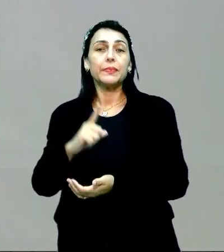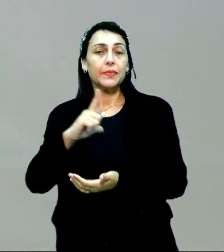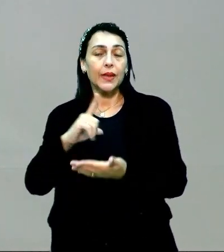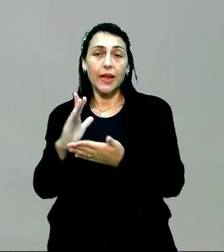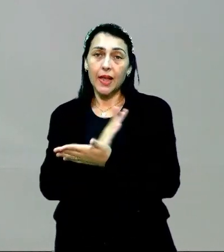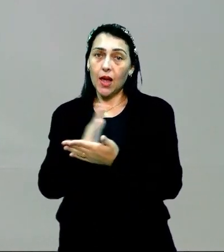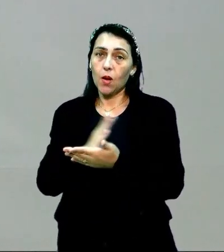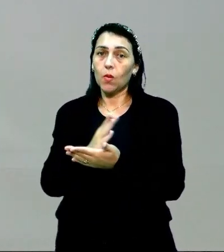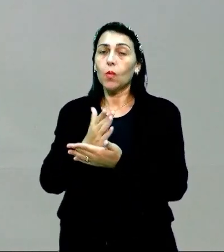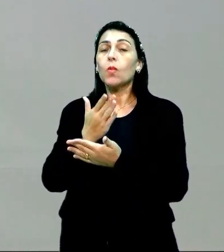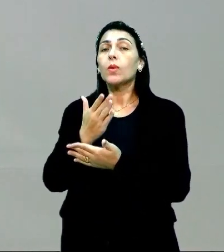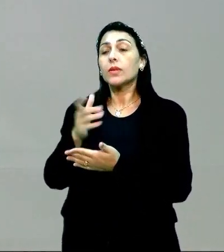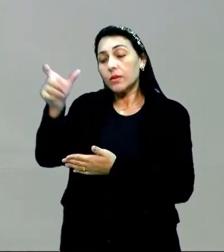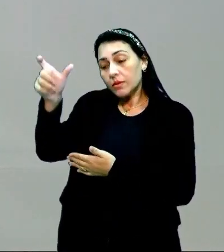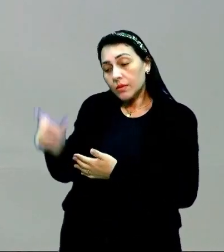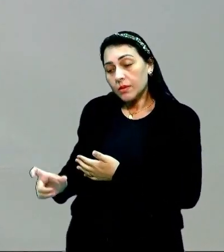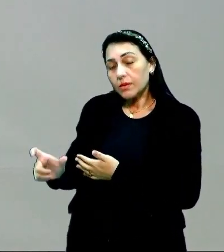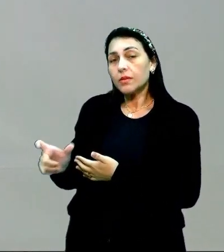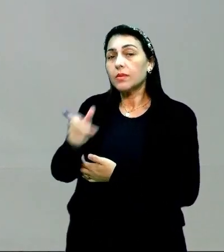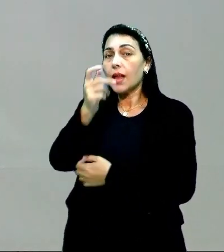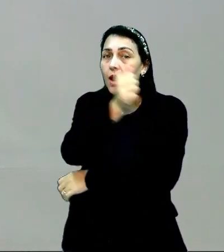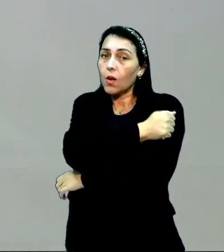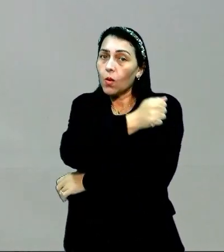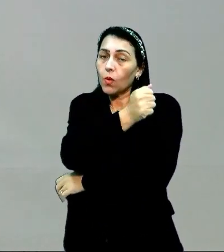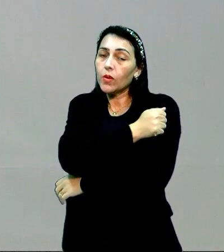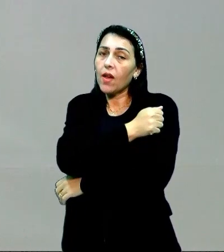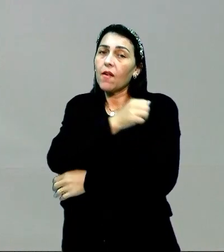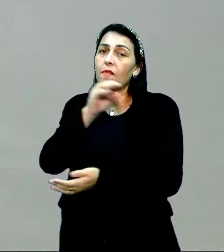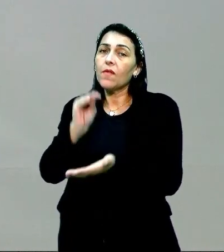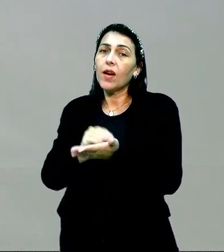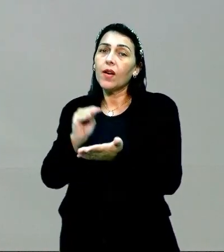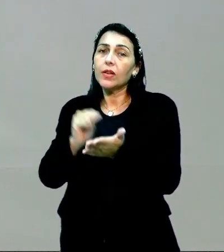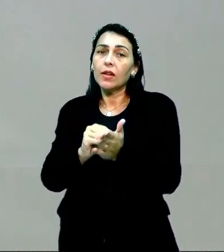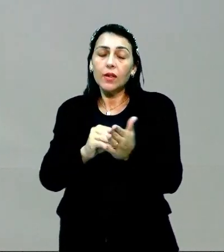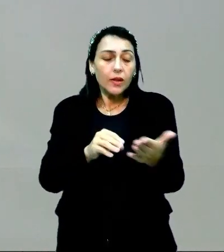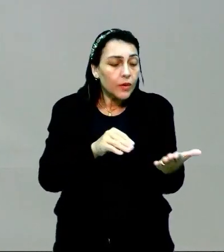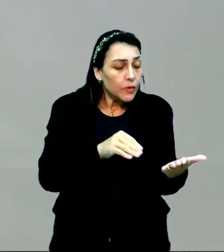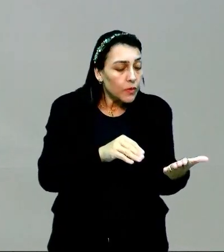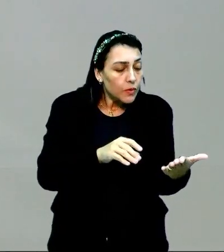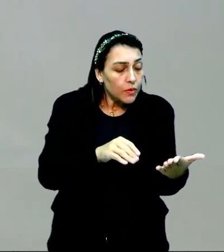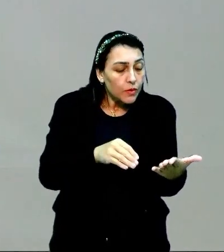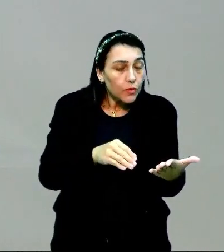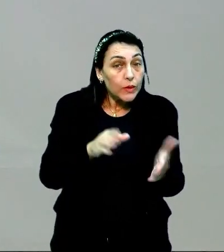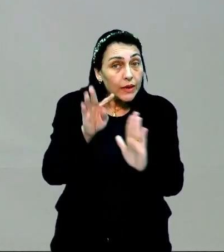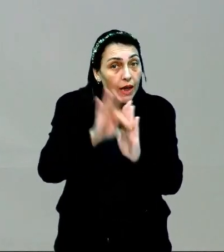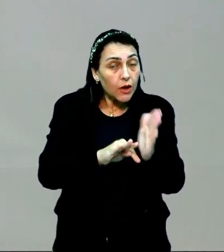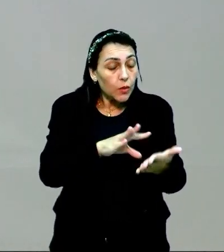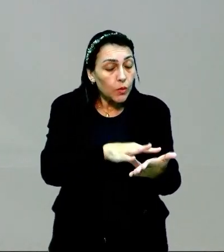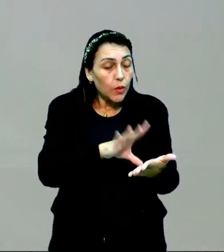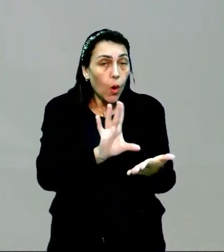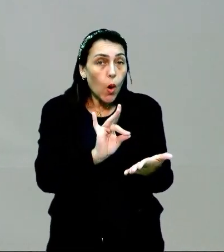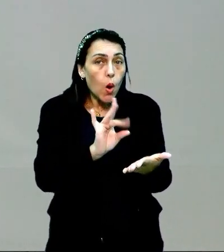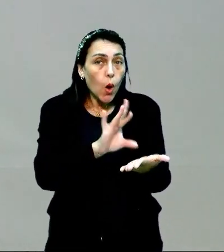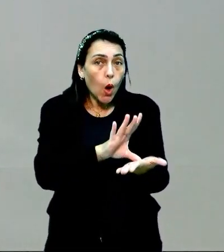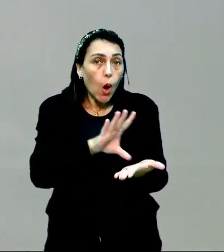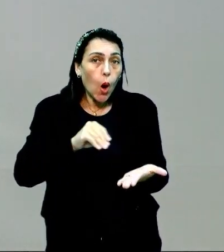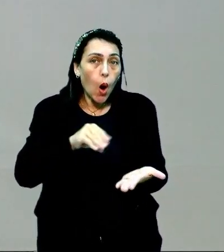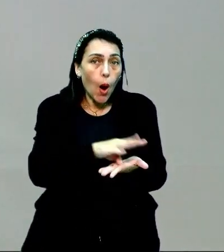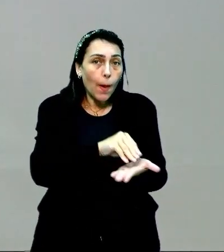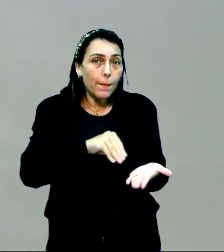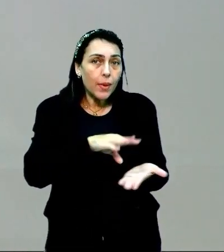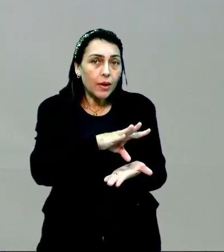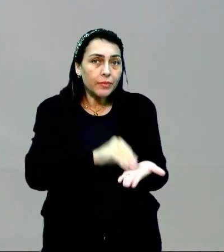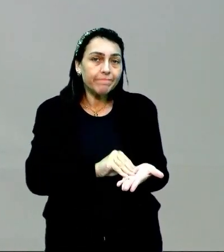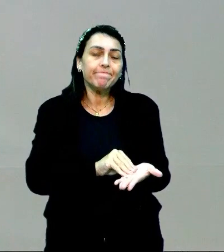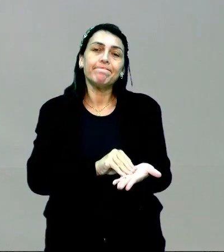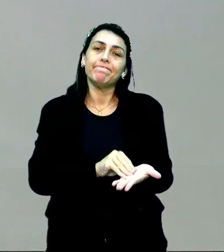existem alguns candidatos que aí na falta de alguma inspiração vai lá dentro dos textos motivadores e fazem cópia dos